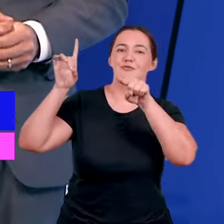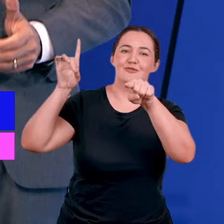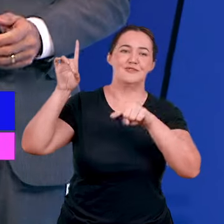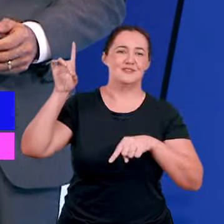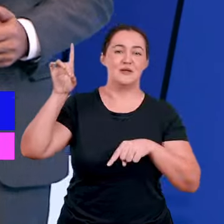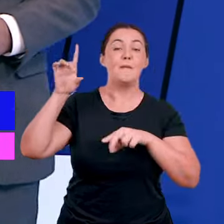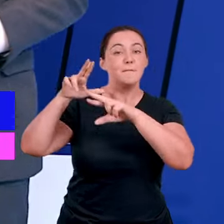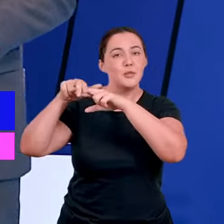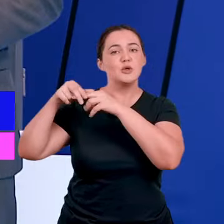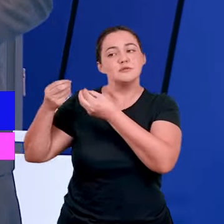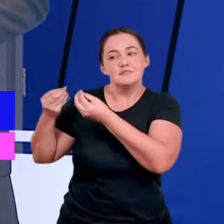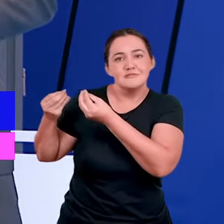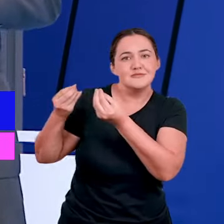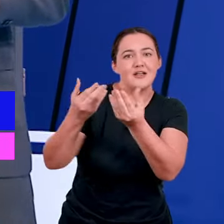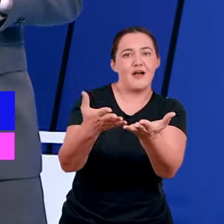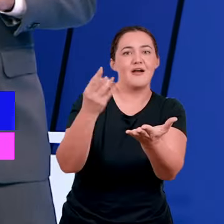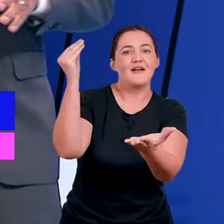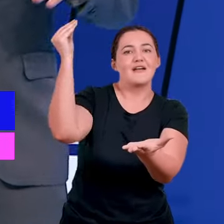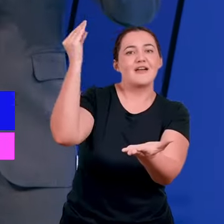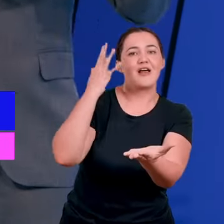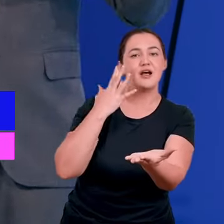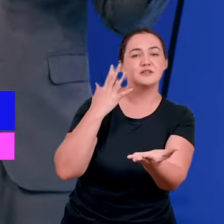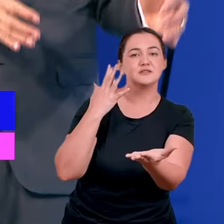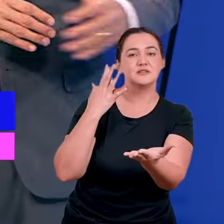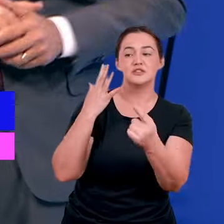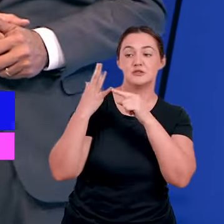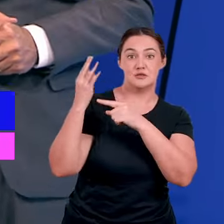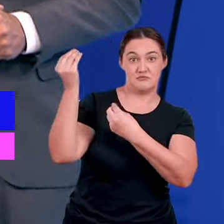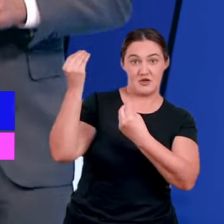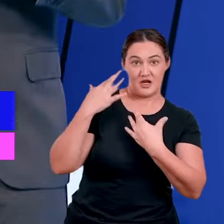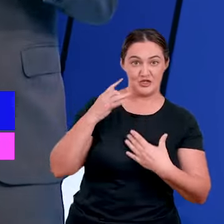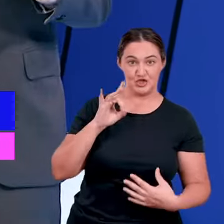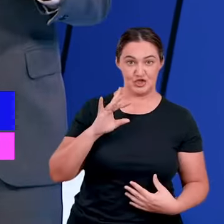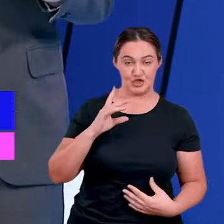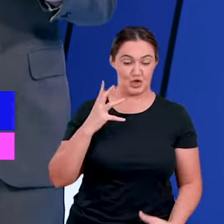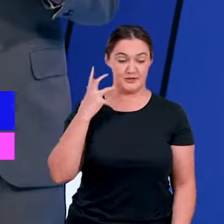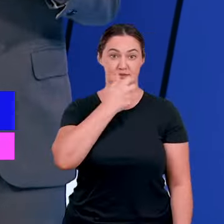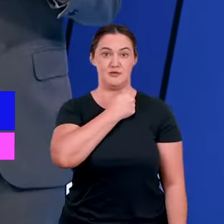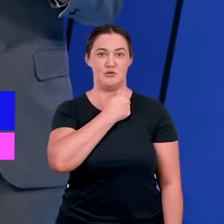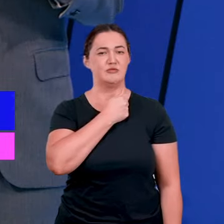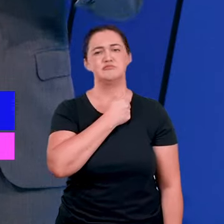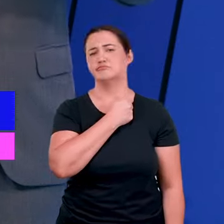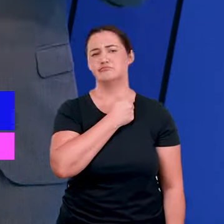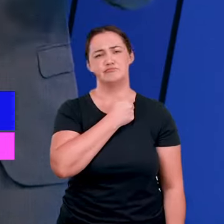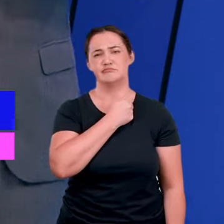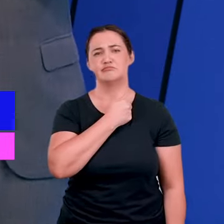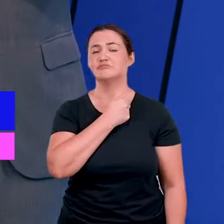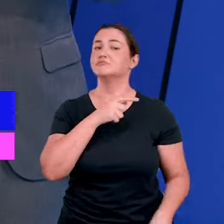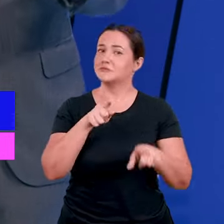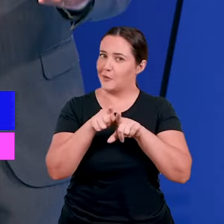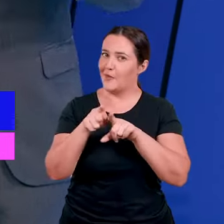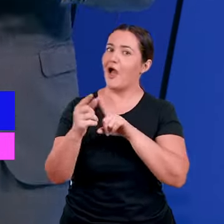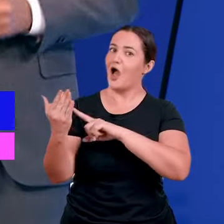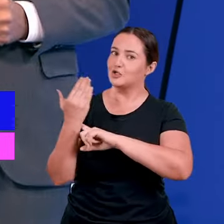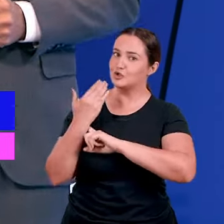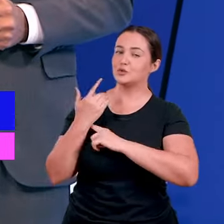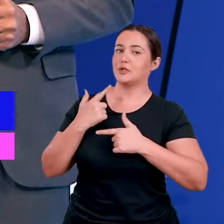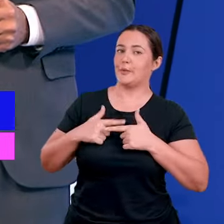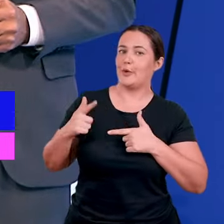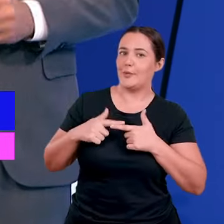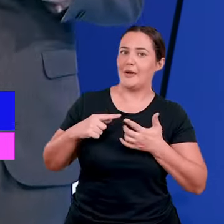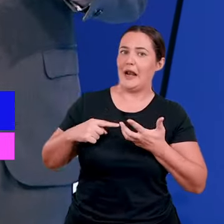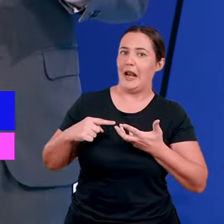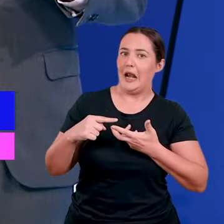graça. A graça de Deus não é apenas para me salvar, mas a graça de Deus, ela também resolve os problemas da nossa